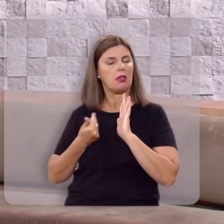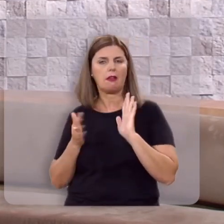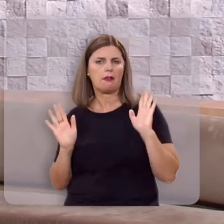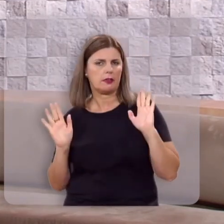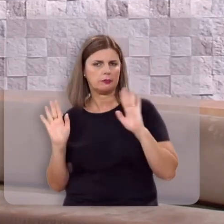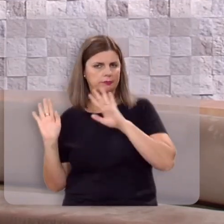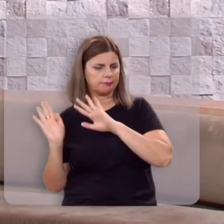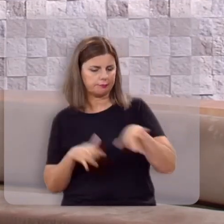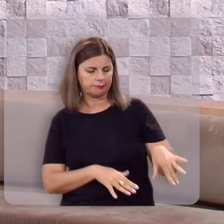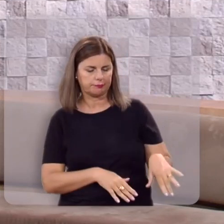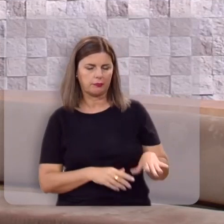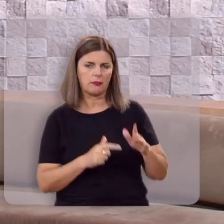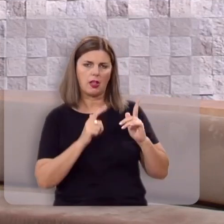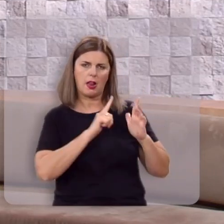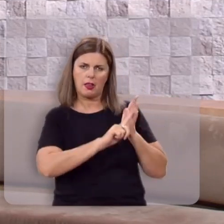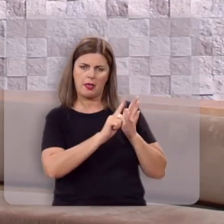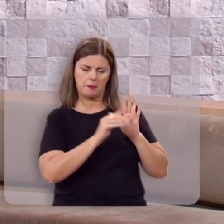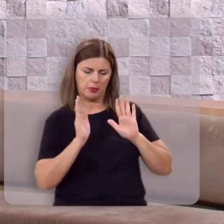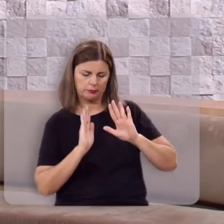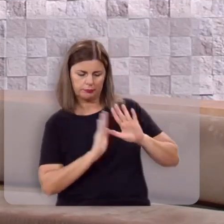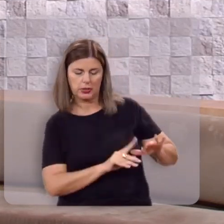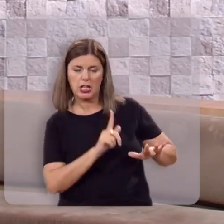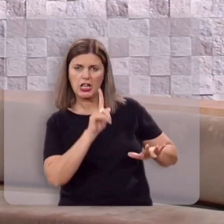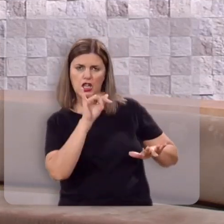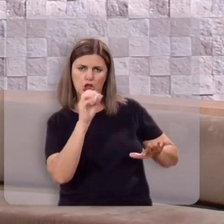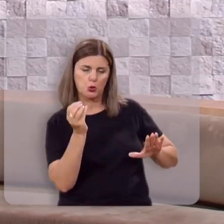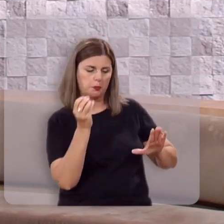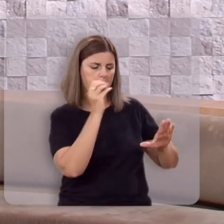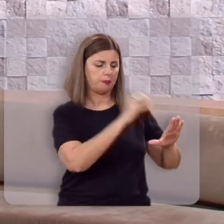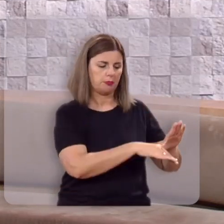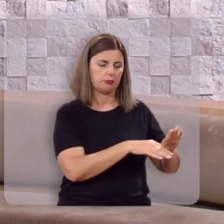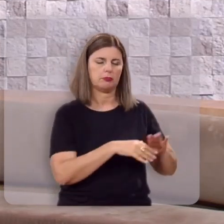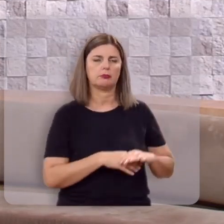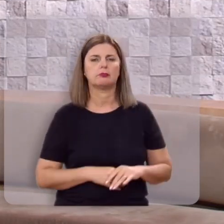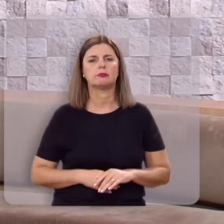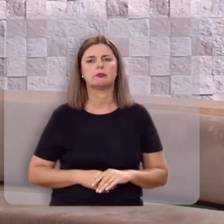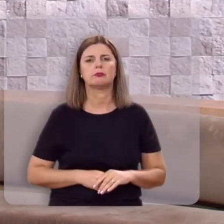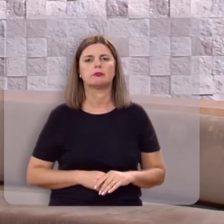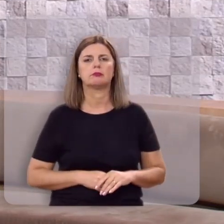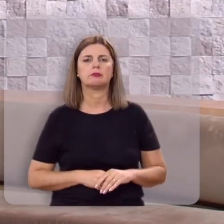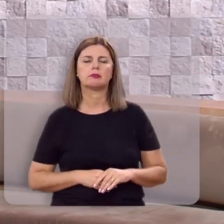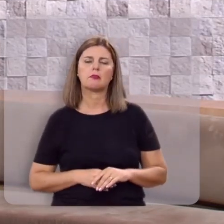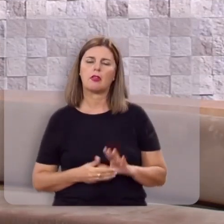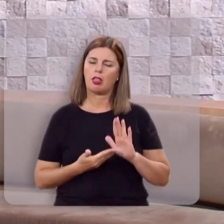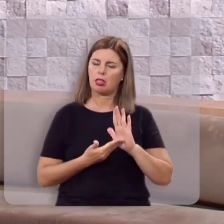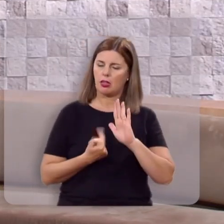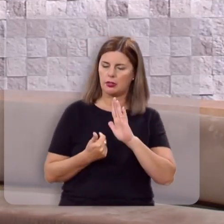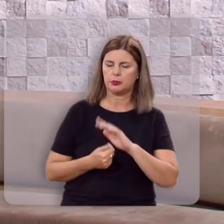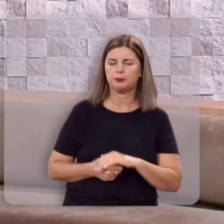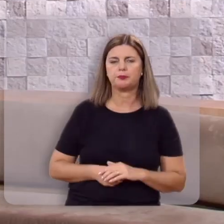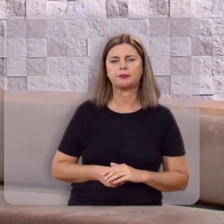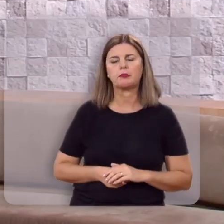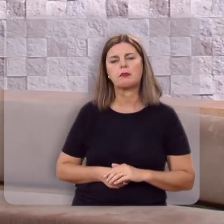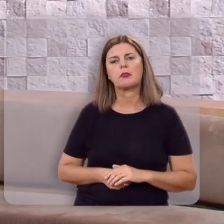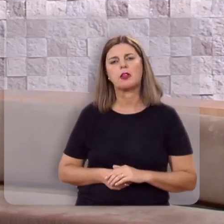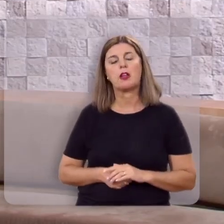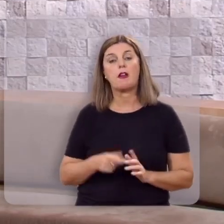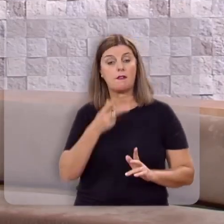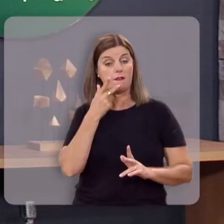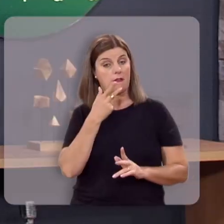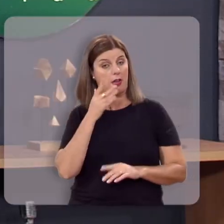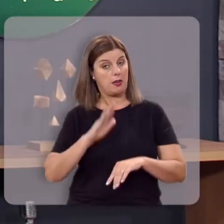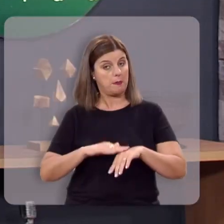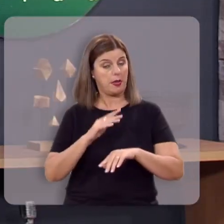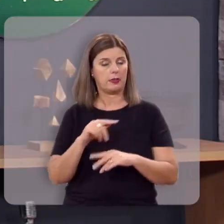vida. Passa o espanador aí, joga fora essa fuligem, ira e indignação. Ele